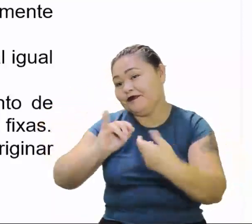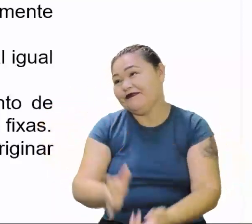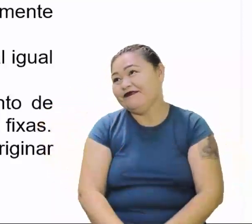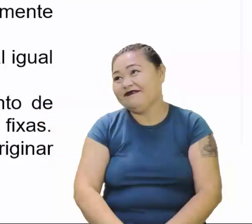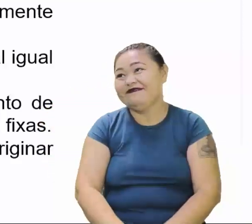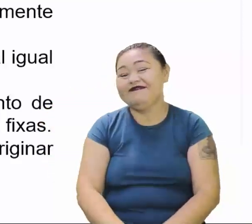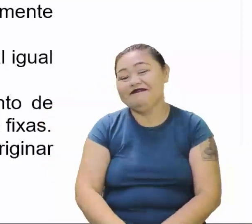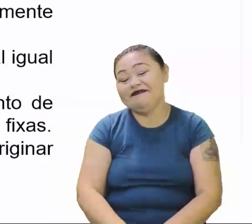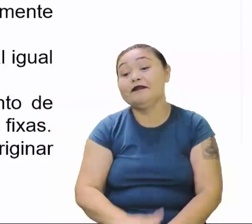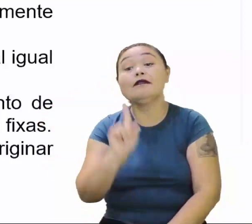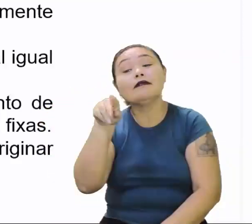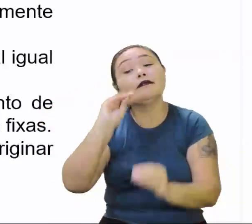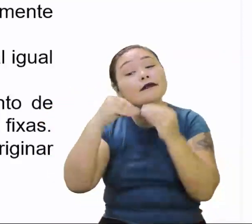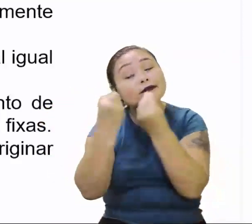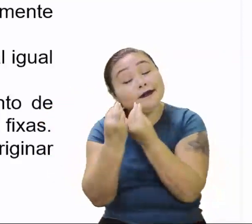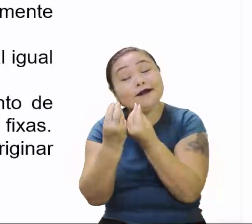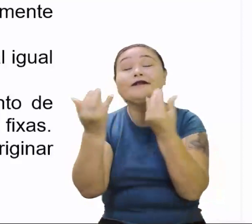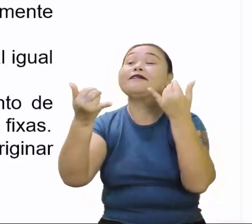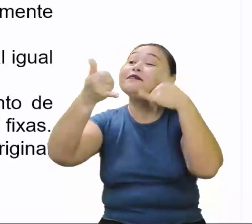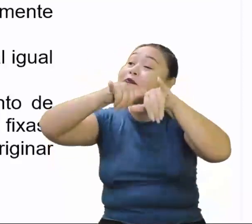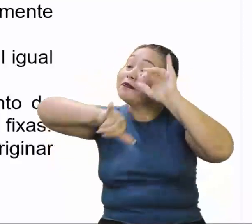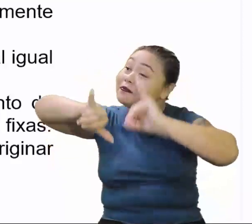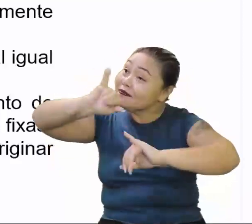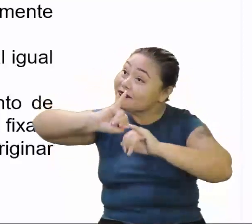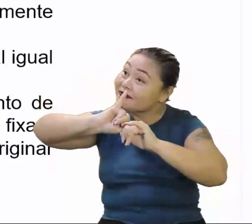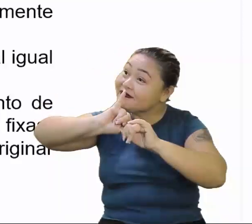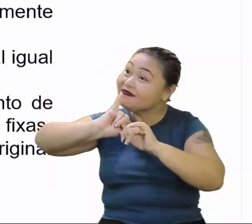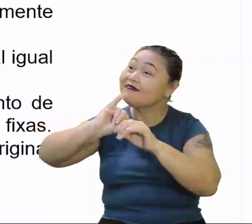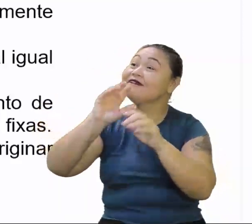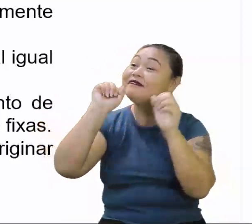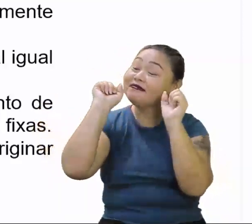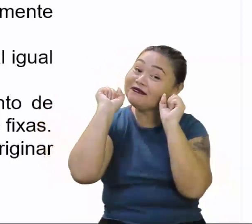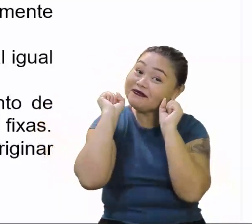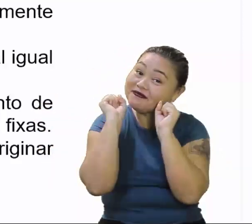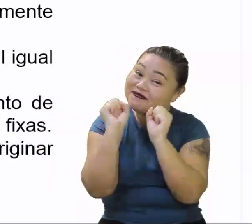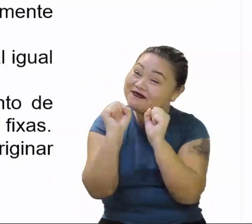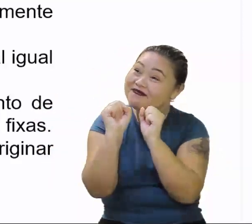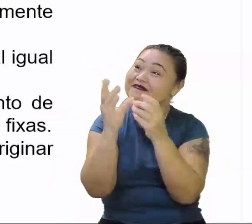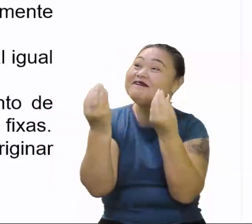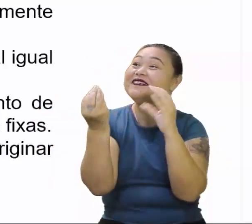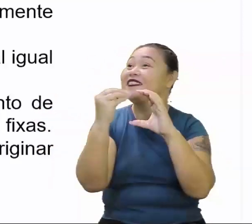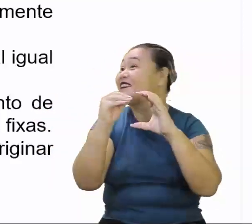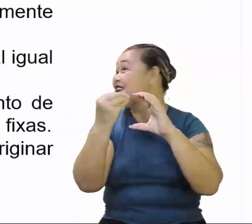né? Uma substância química pode ser formada